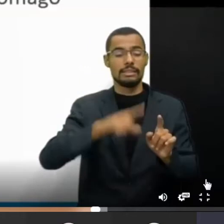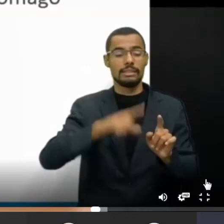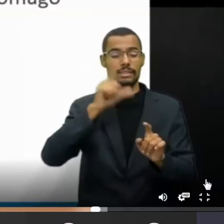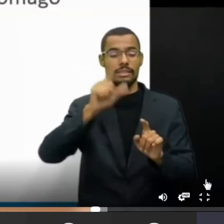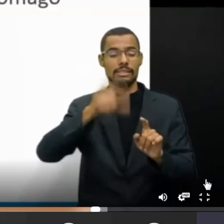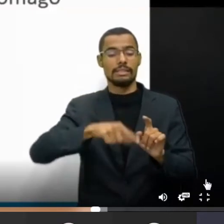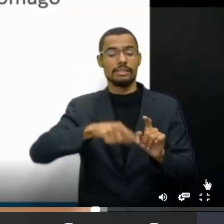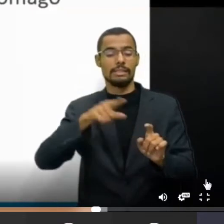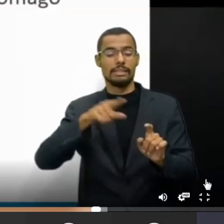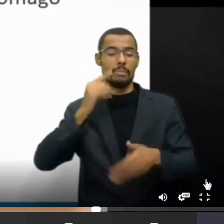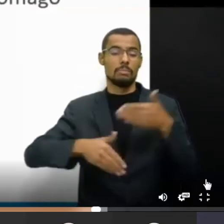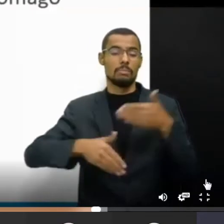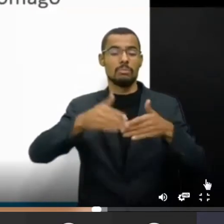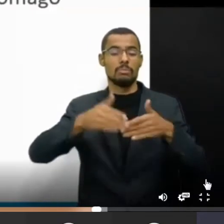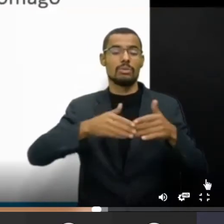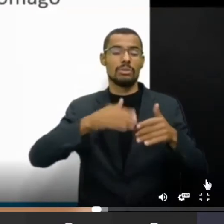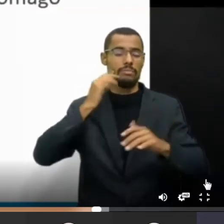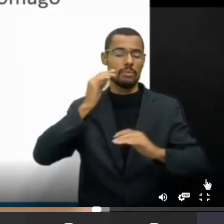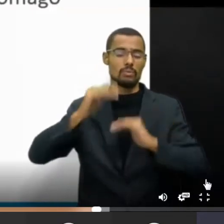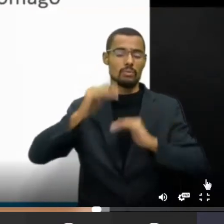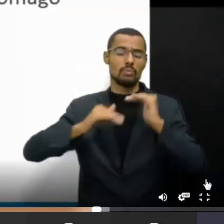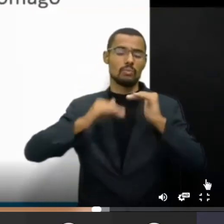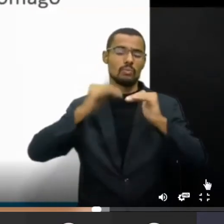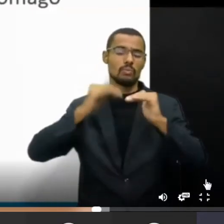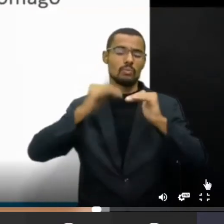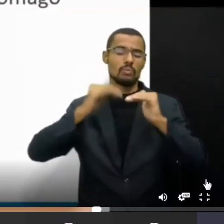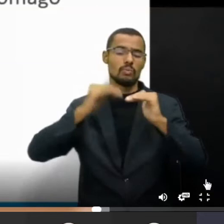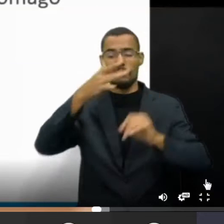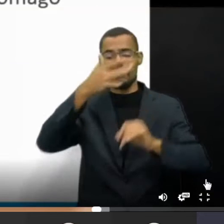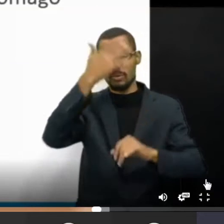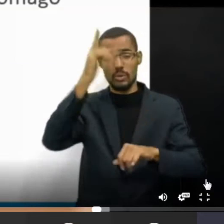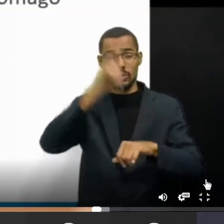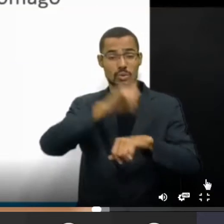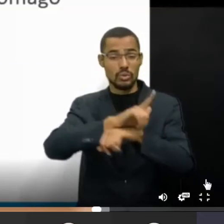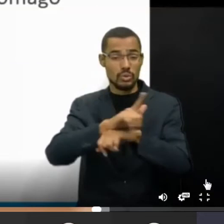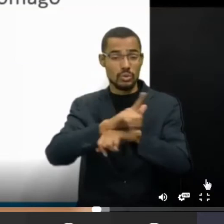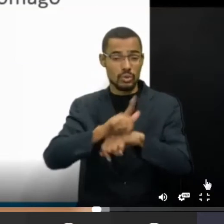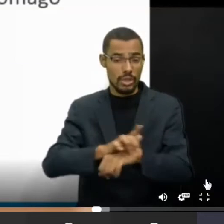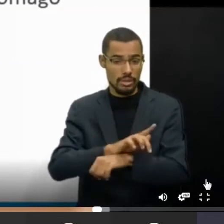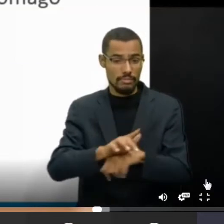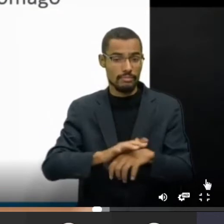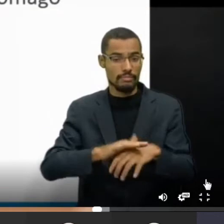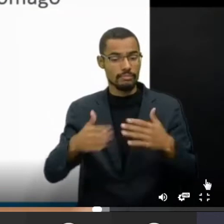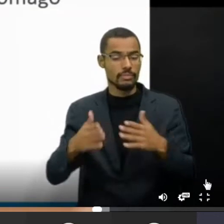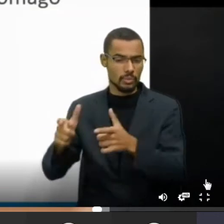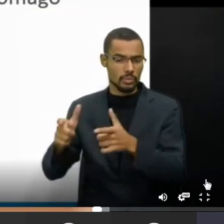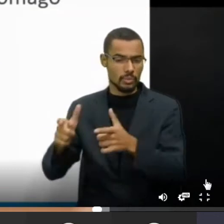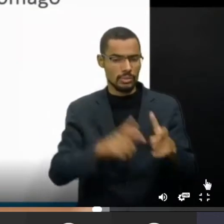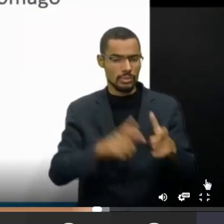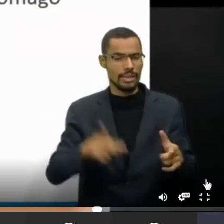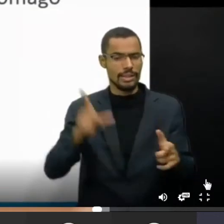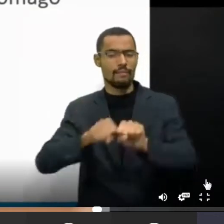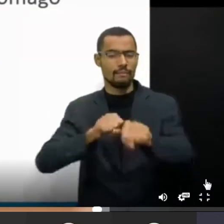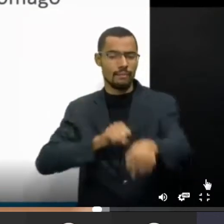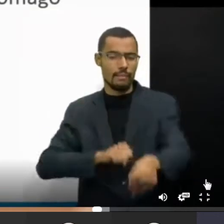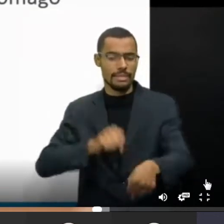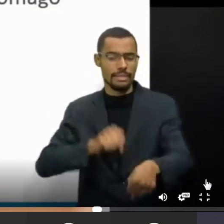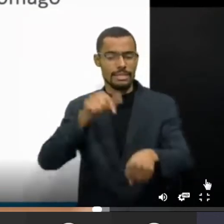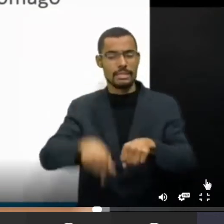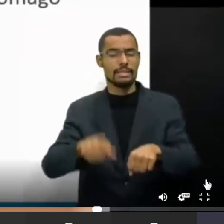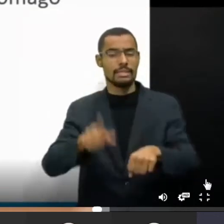alimentos para o processo, né, os sólidos para o processo de digestão. Então, aqui nessas regiões é que eu tenho a